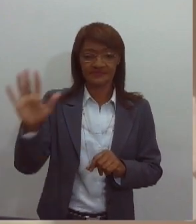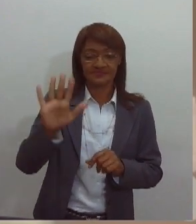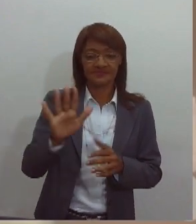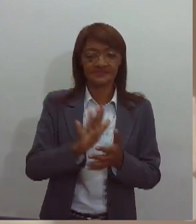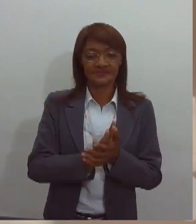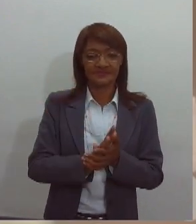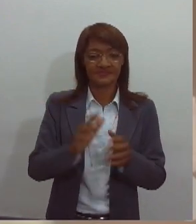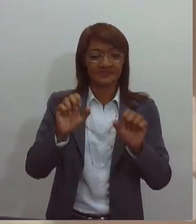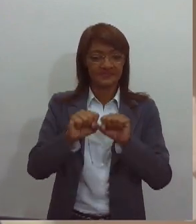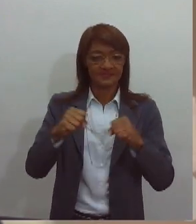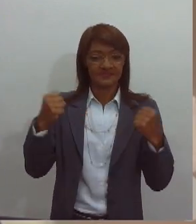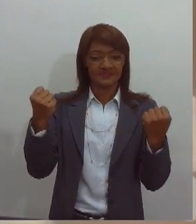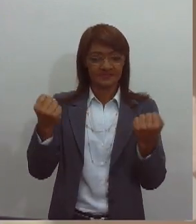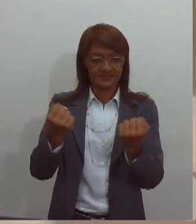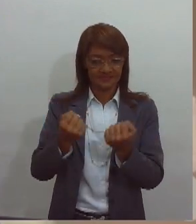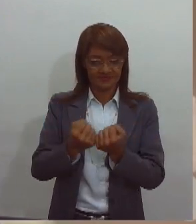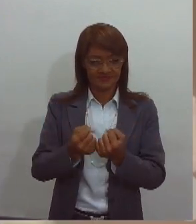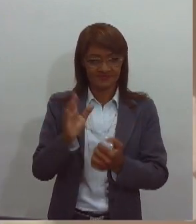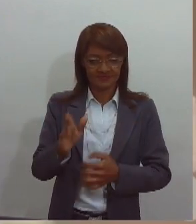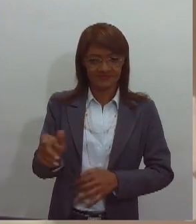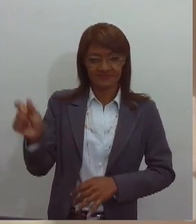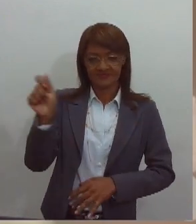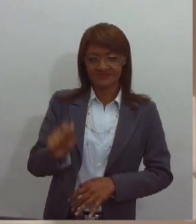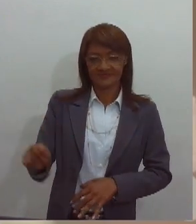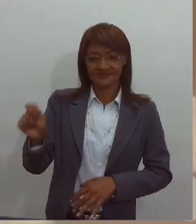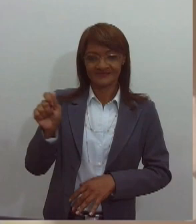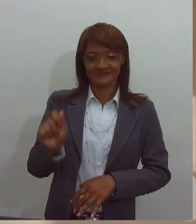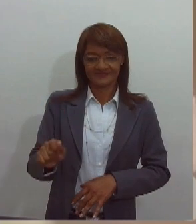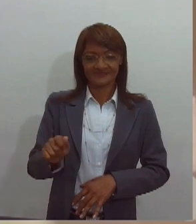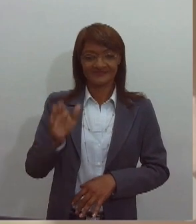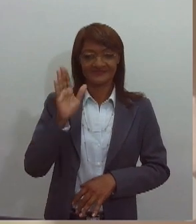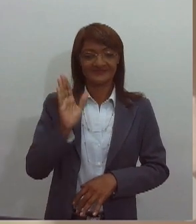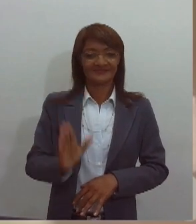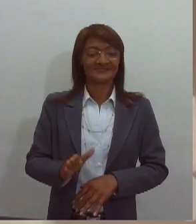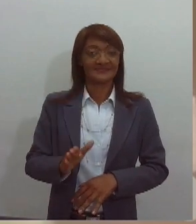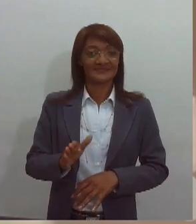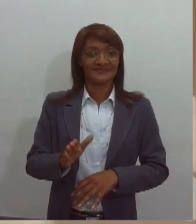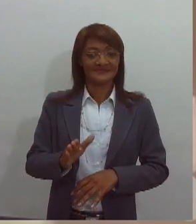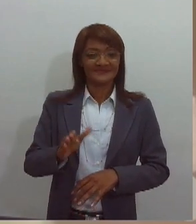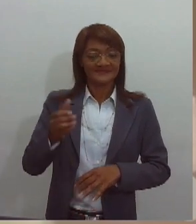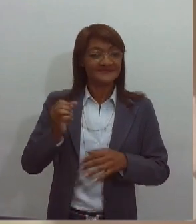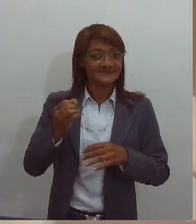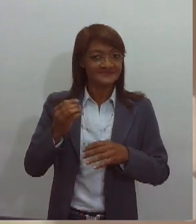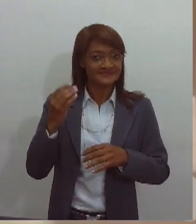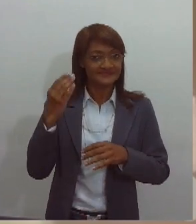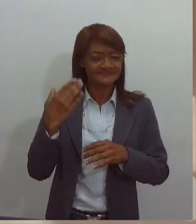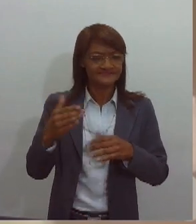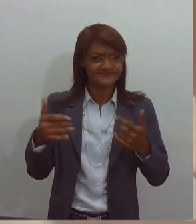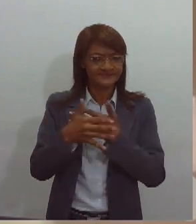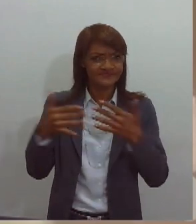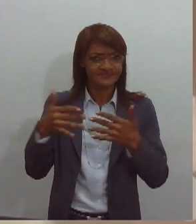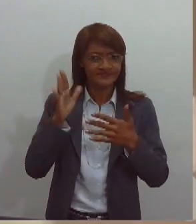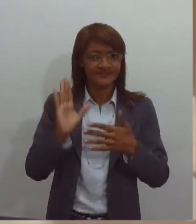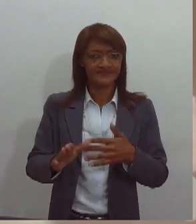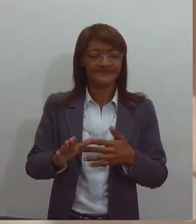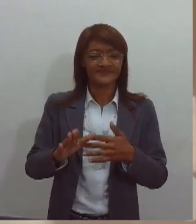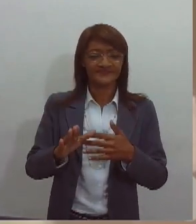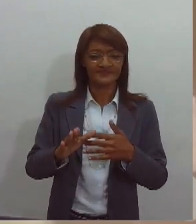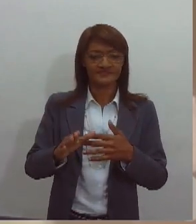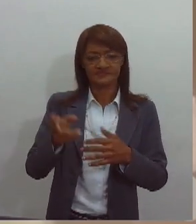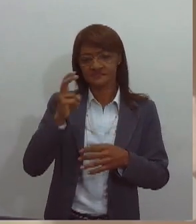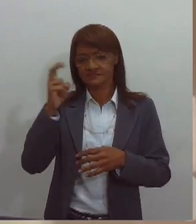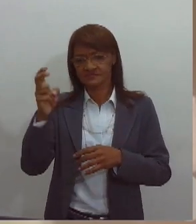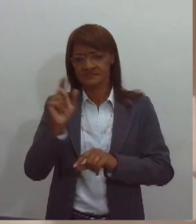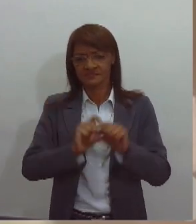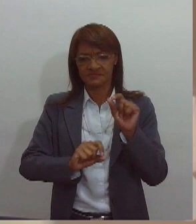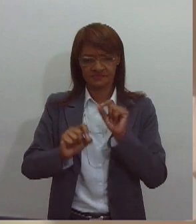que é a Associação Nacional de Cidades Inteligentes, Tecnológicas e Inovadoras. O SmartGov é nada mais, nada menos que um dos maiores